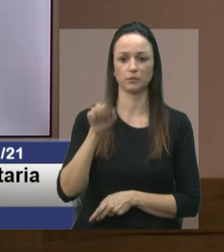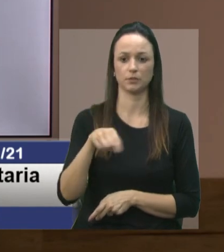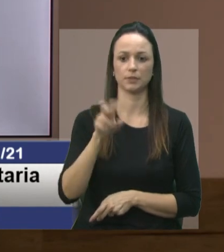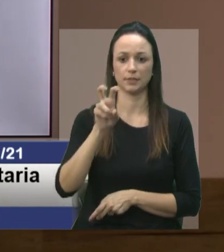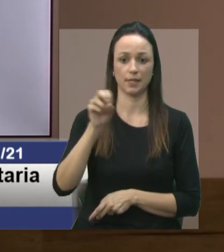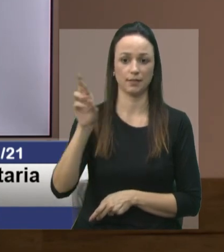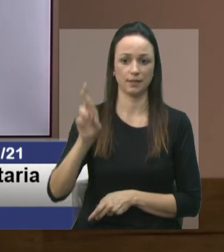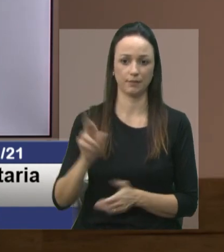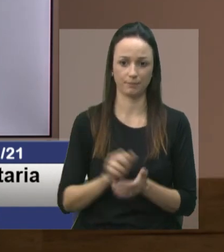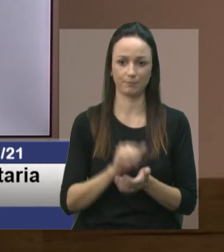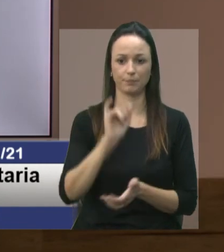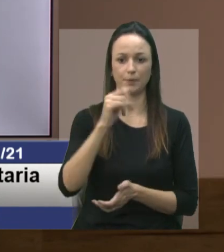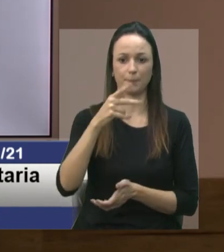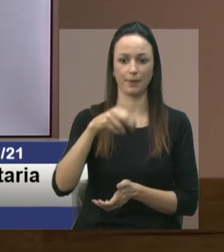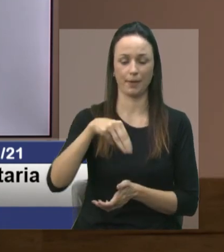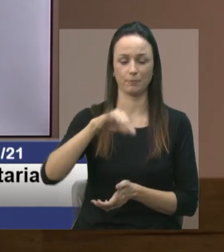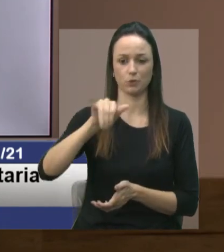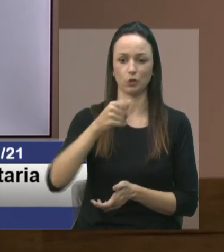R$ 7.464.500, IPMJ,